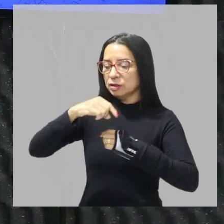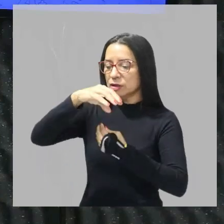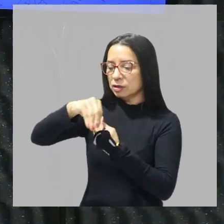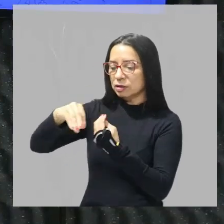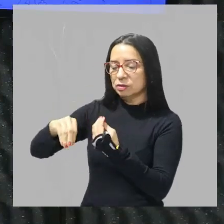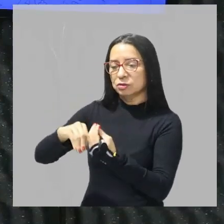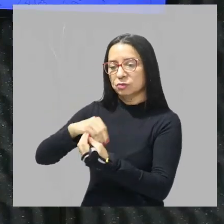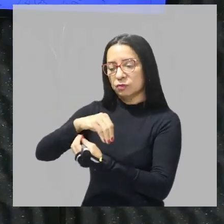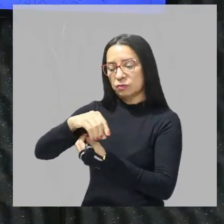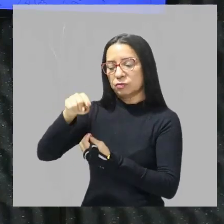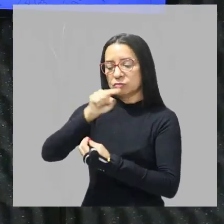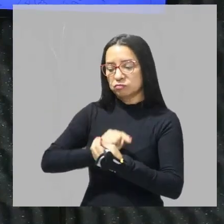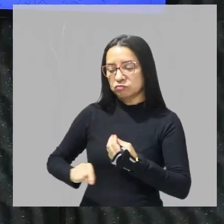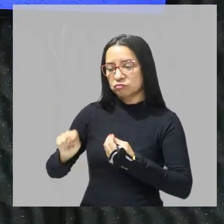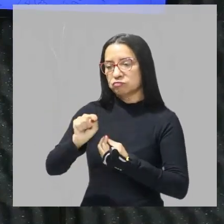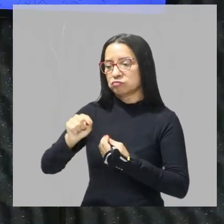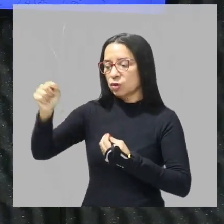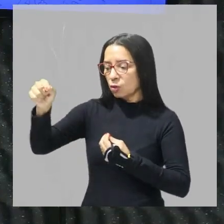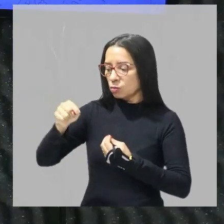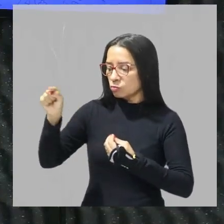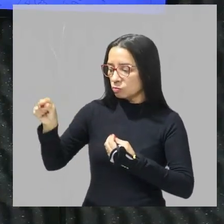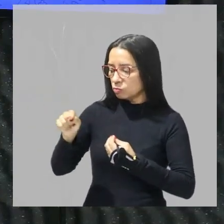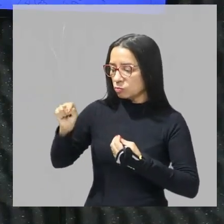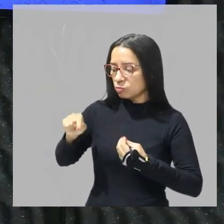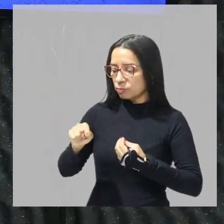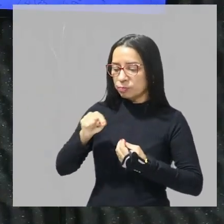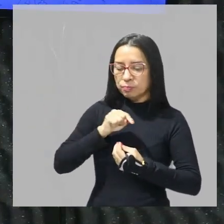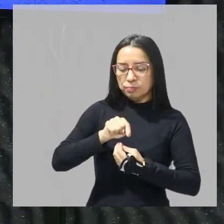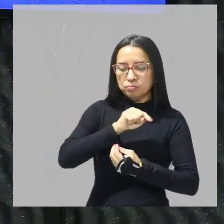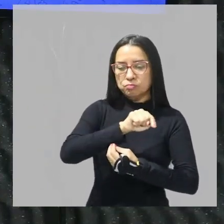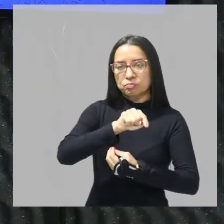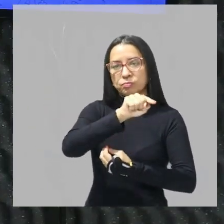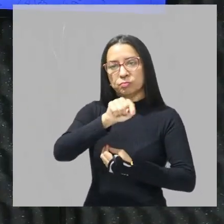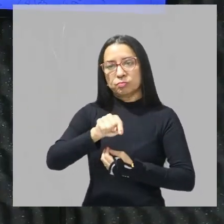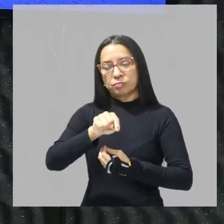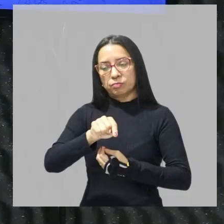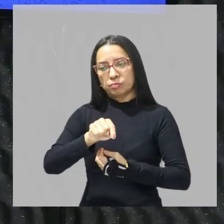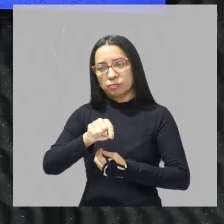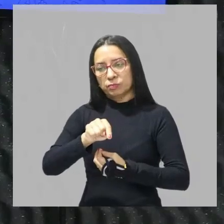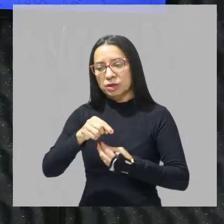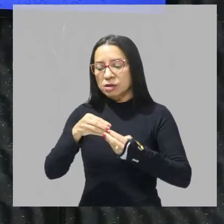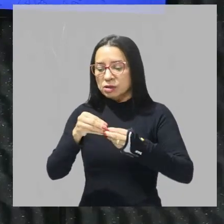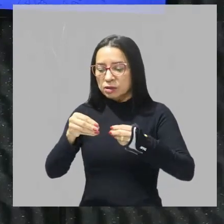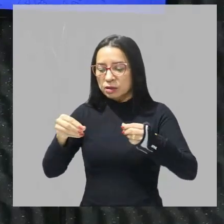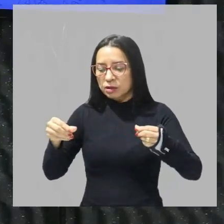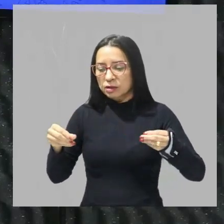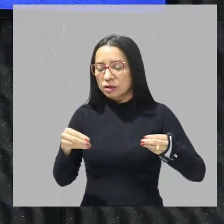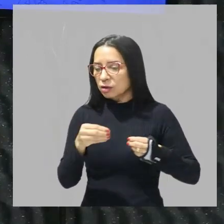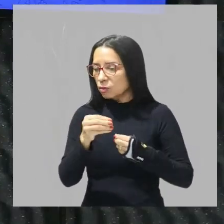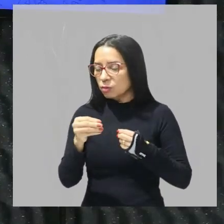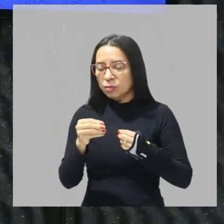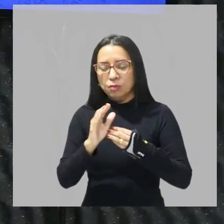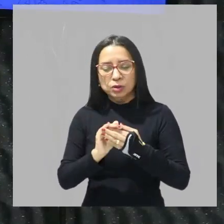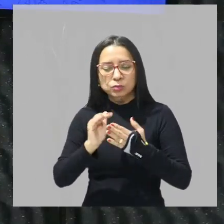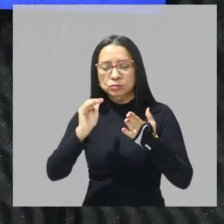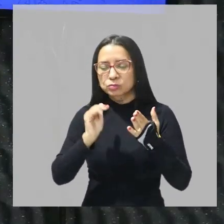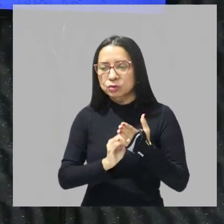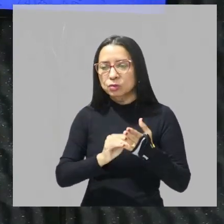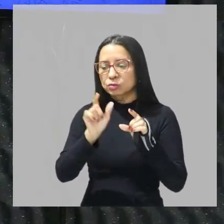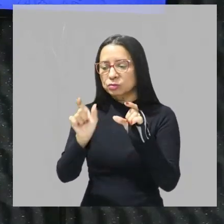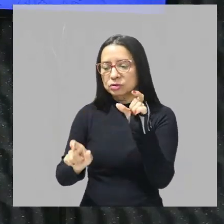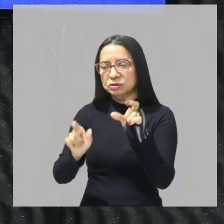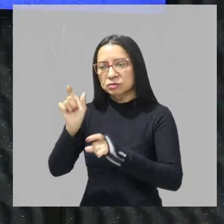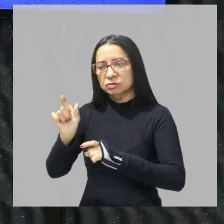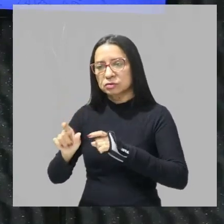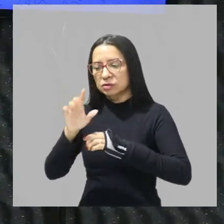os decompositores, eles decompõem o corpo de todos os indivíduos que fazem parte das cadeias e das